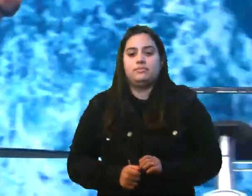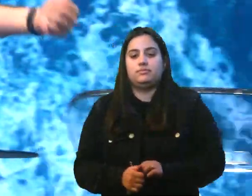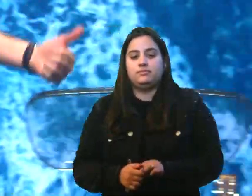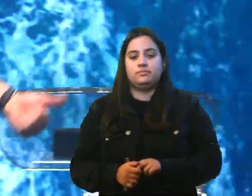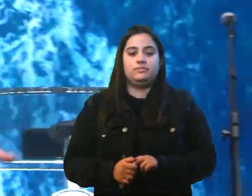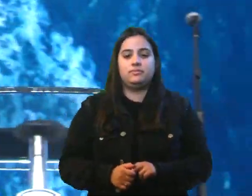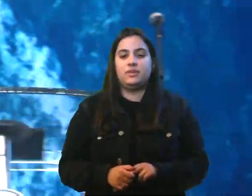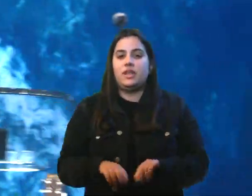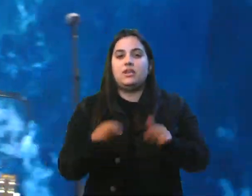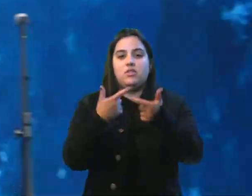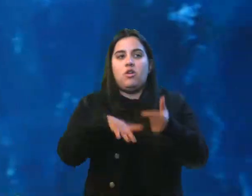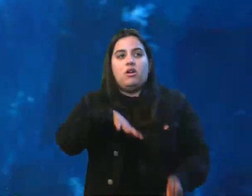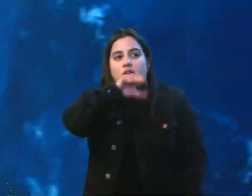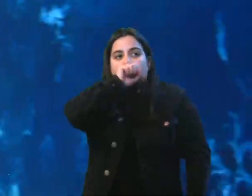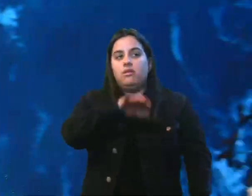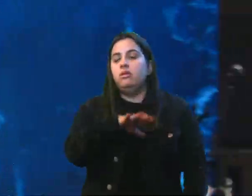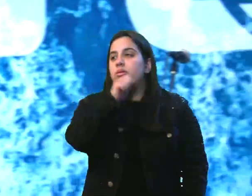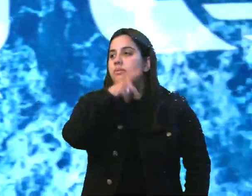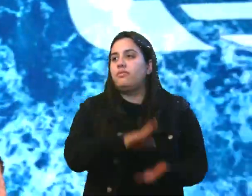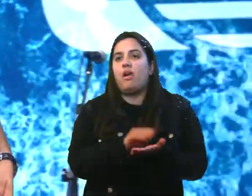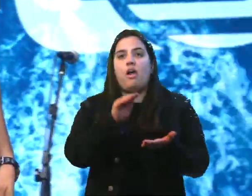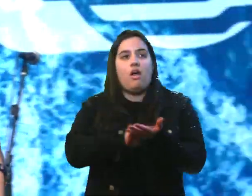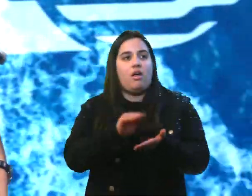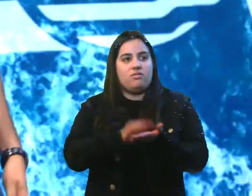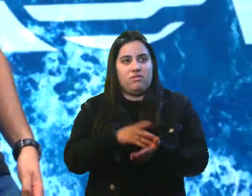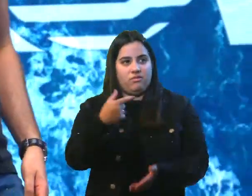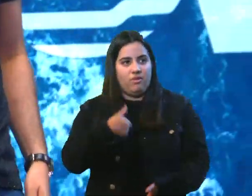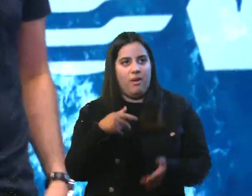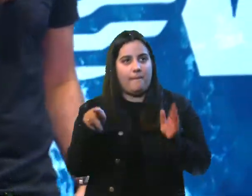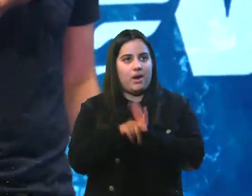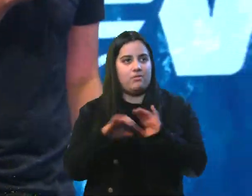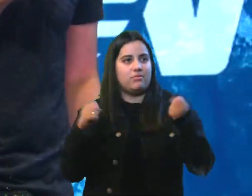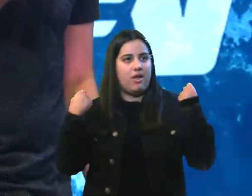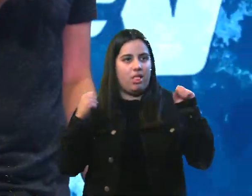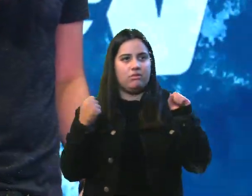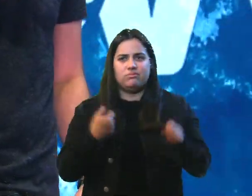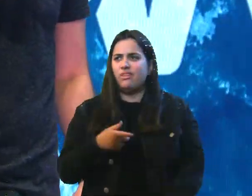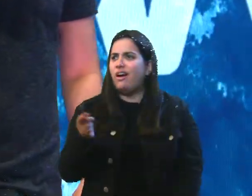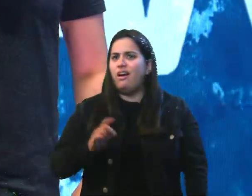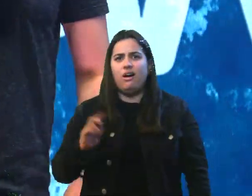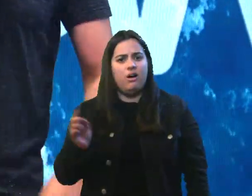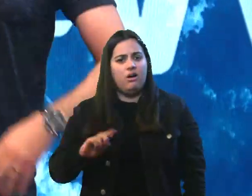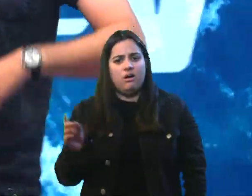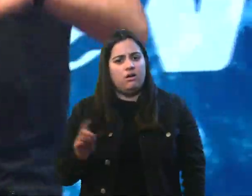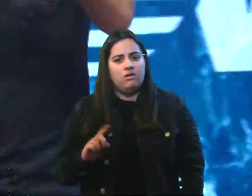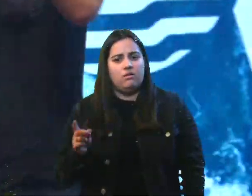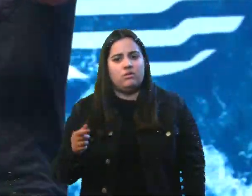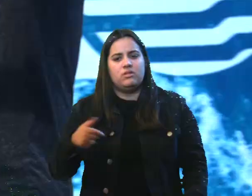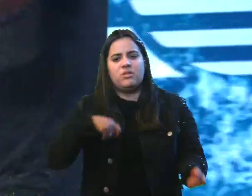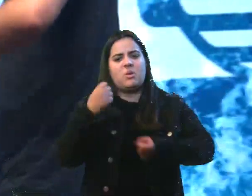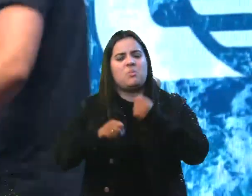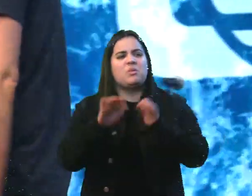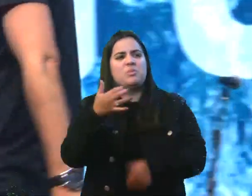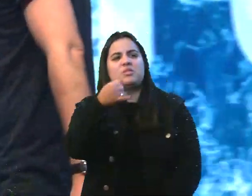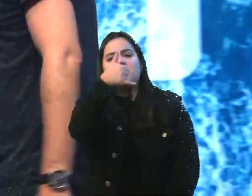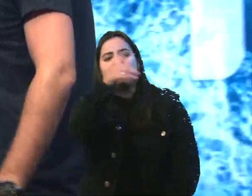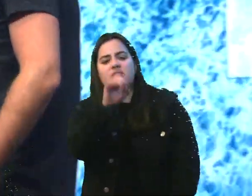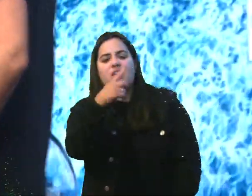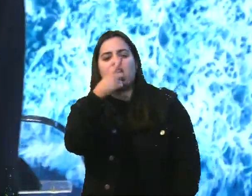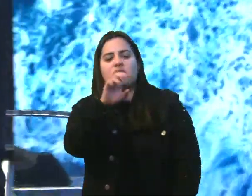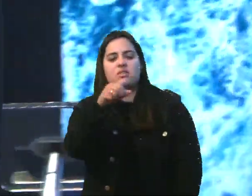Não tinha mais ar. Eu não sou uma pessoa fitness, definitivamente. Eu corri por uns 10, 15